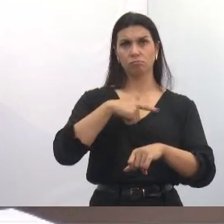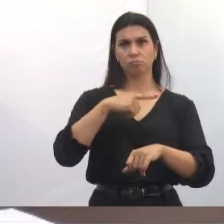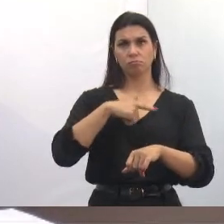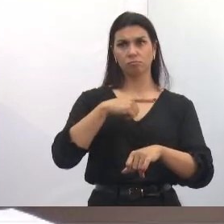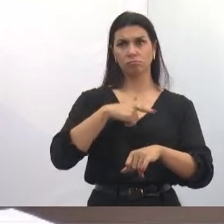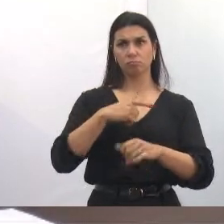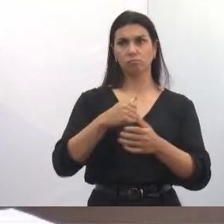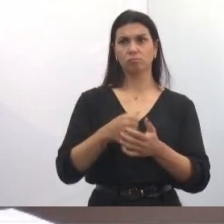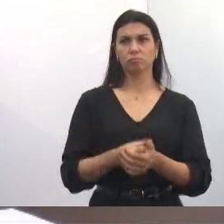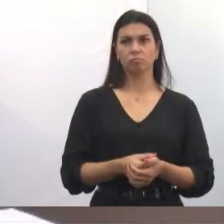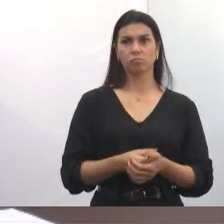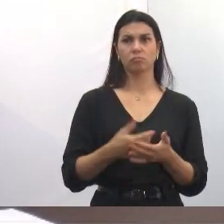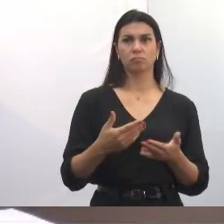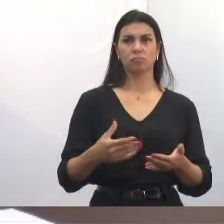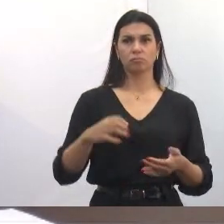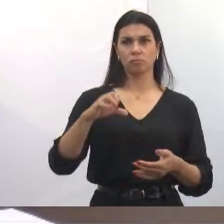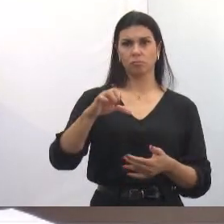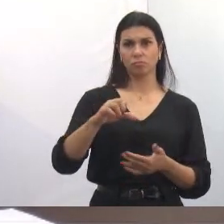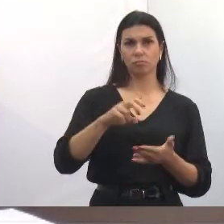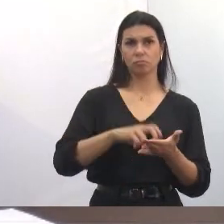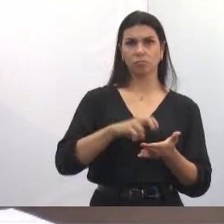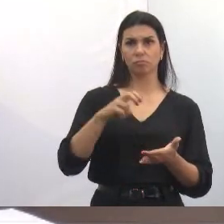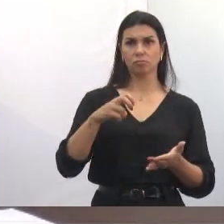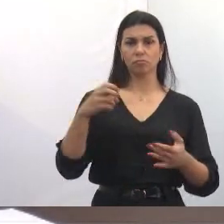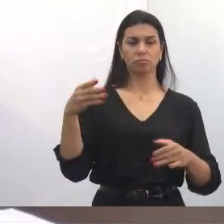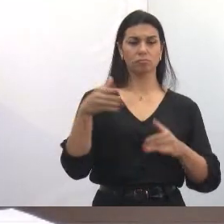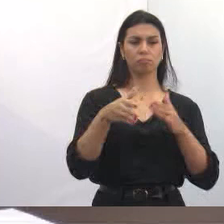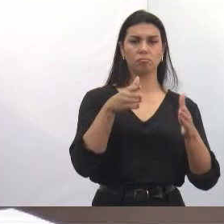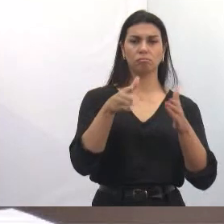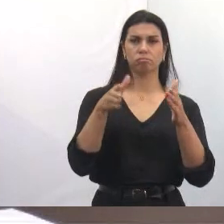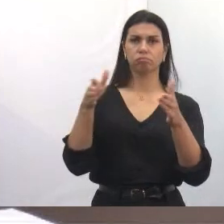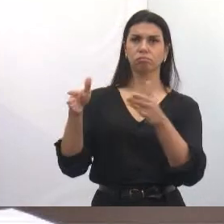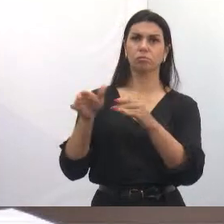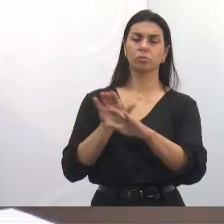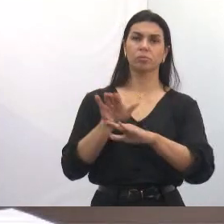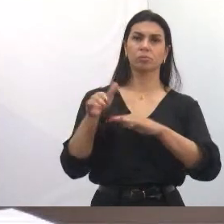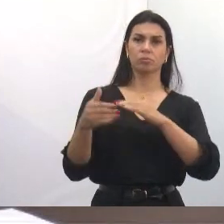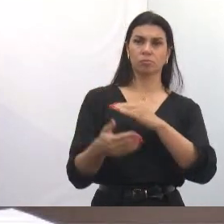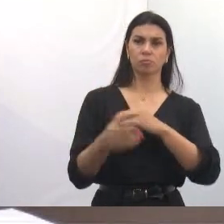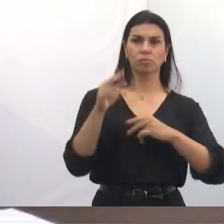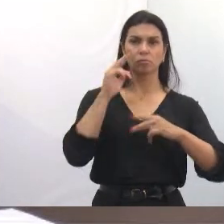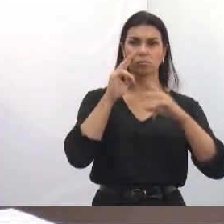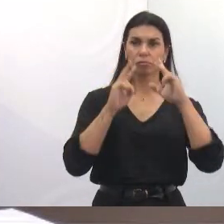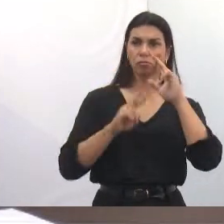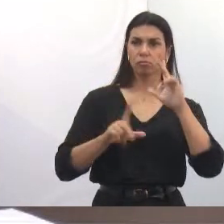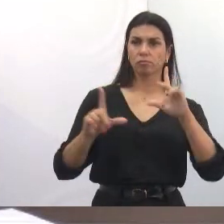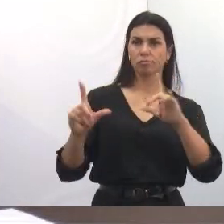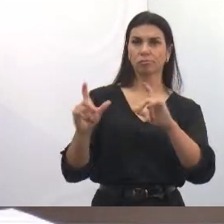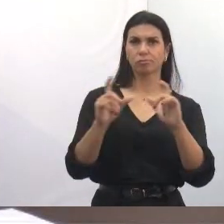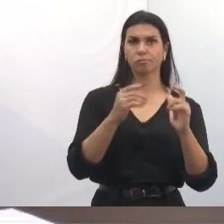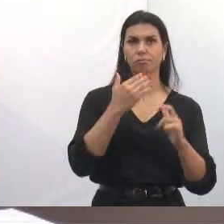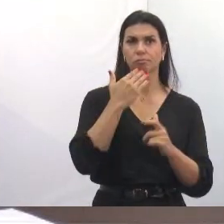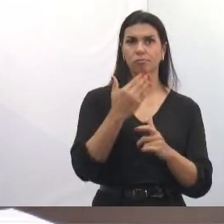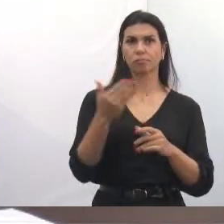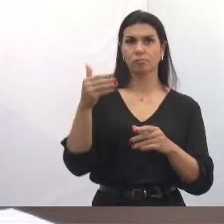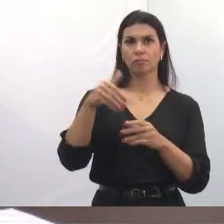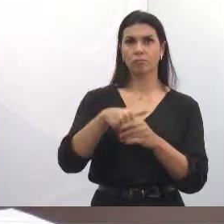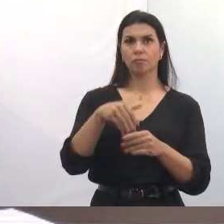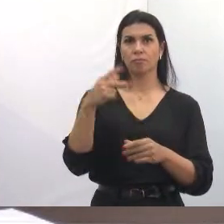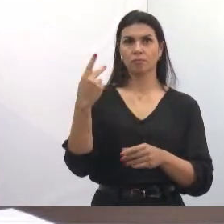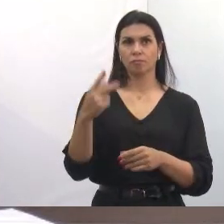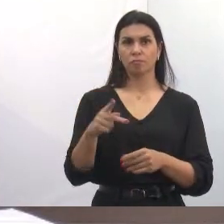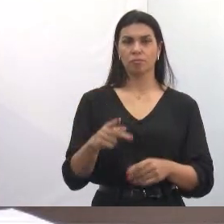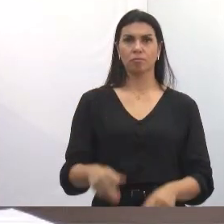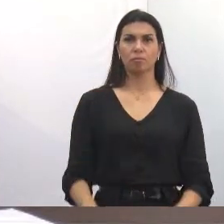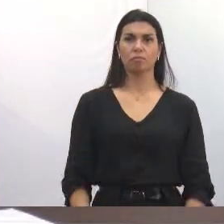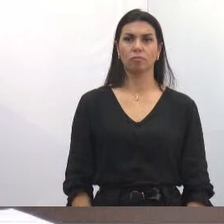é 9 horas, vou para os bairros e aí luto para tudo quanto é bairro. Então, peço voto favorável dos